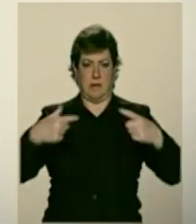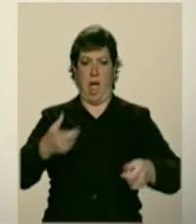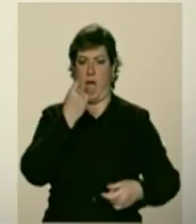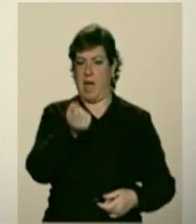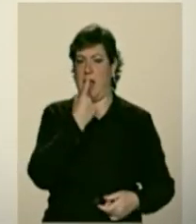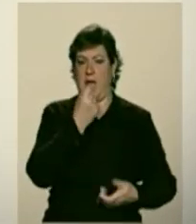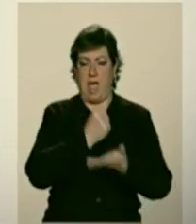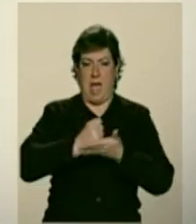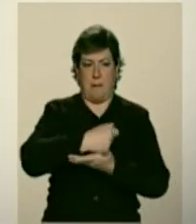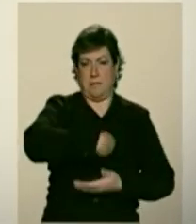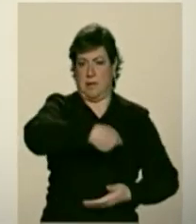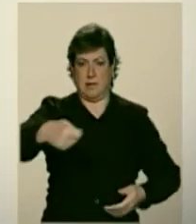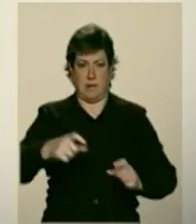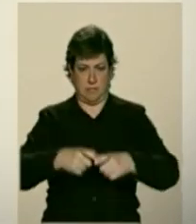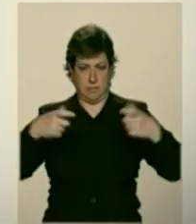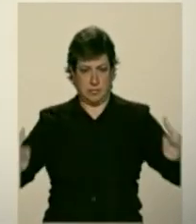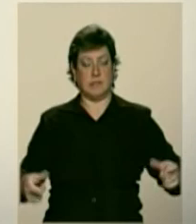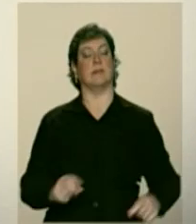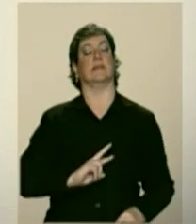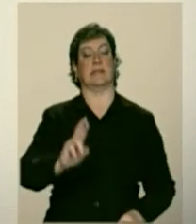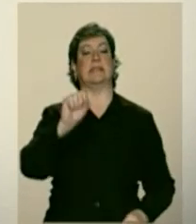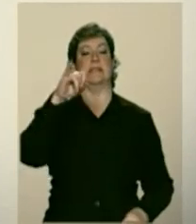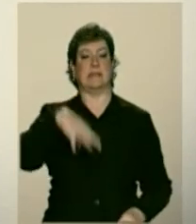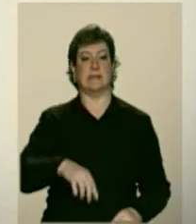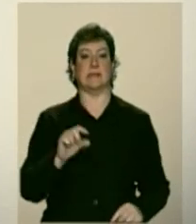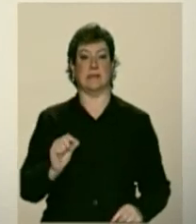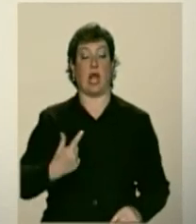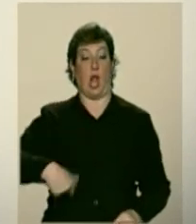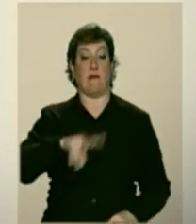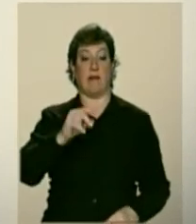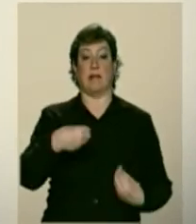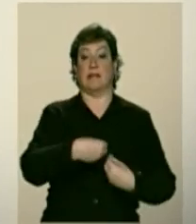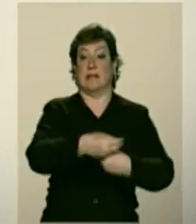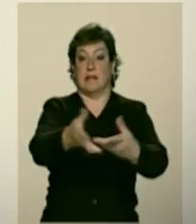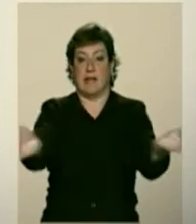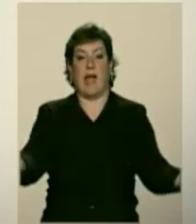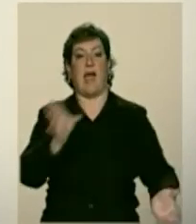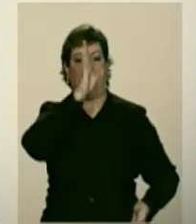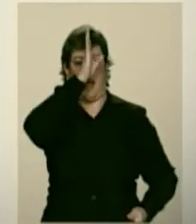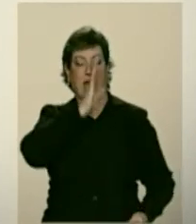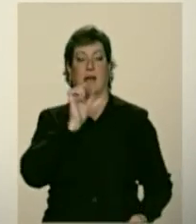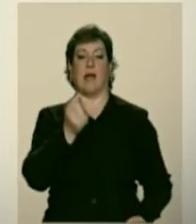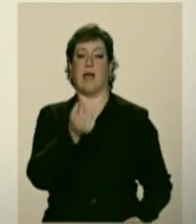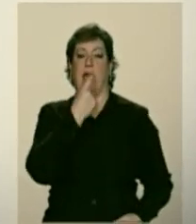medicamentos, Presidenta? Ah, vai sim, Luciano. Vamos distribuir de graça